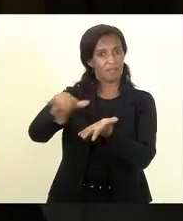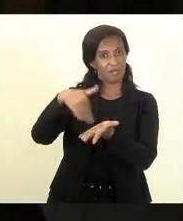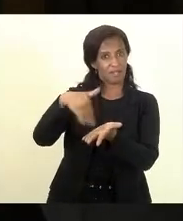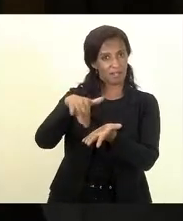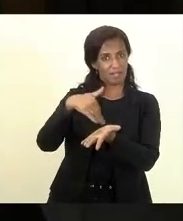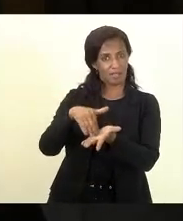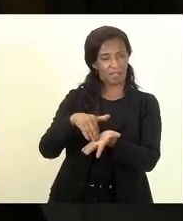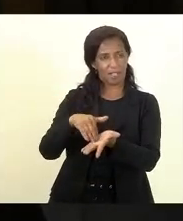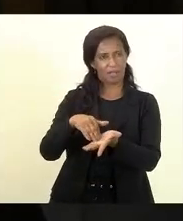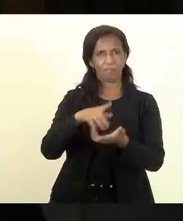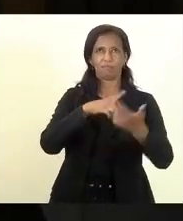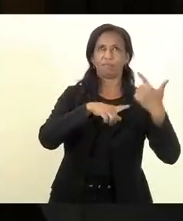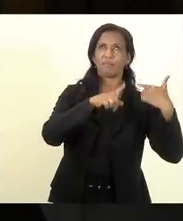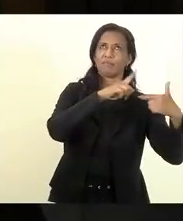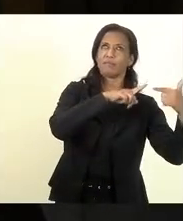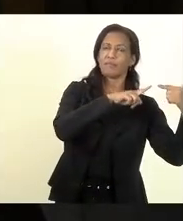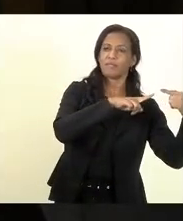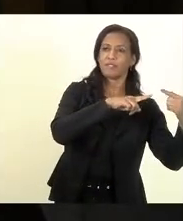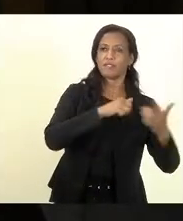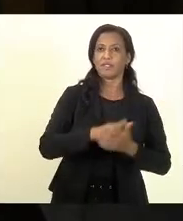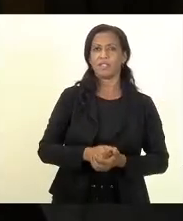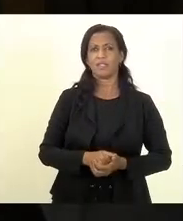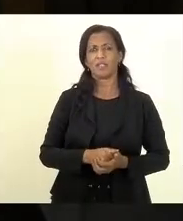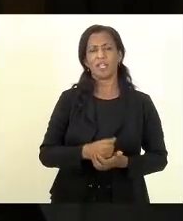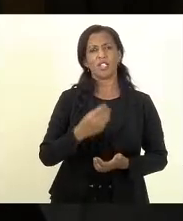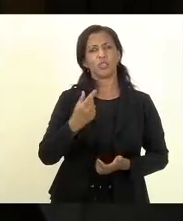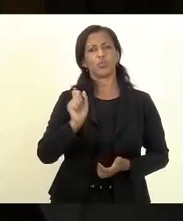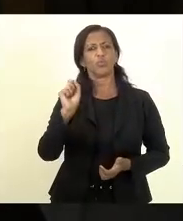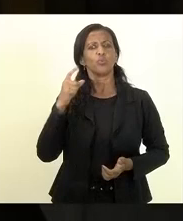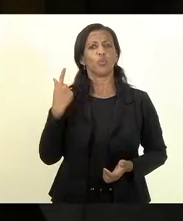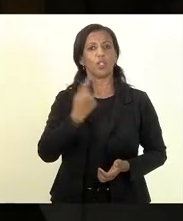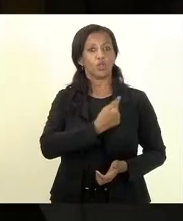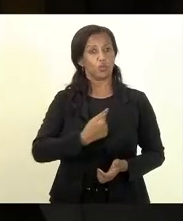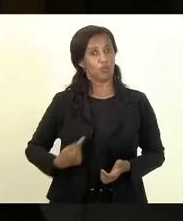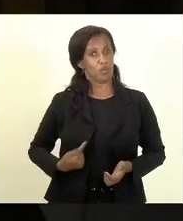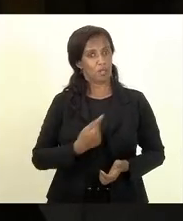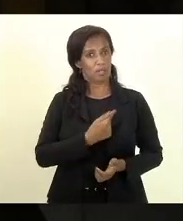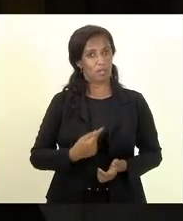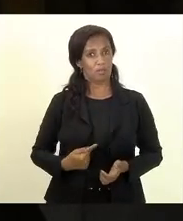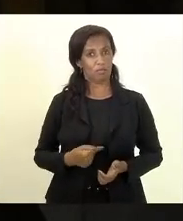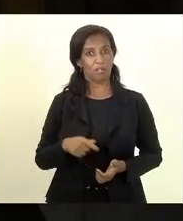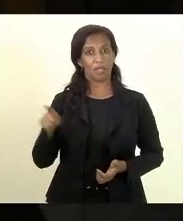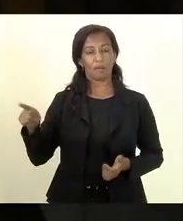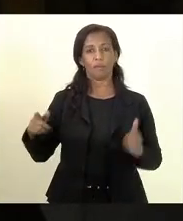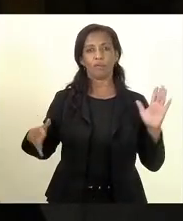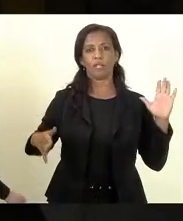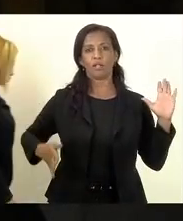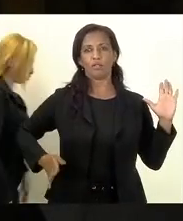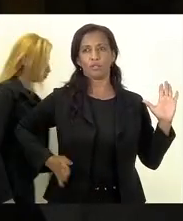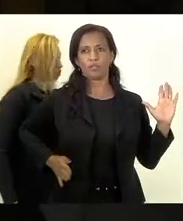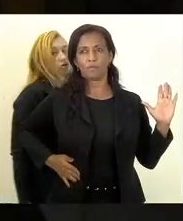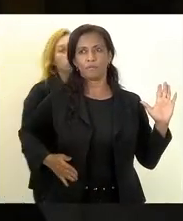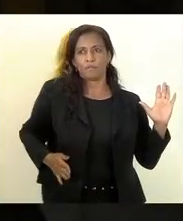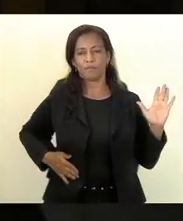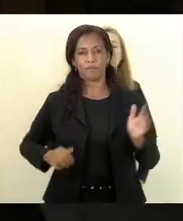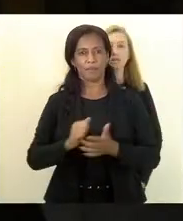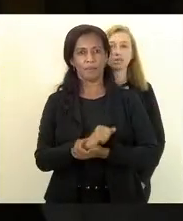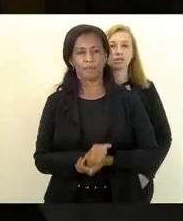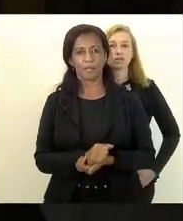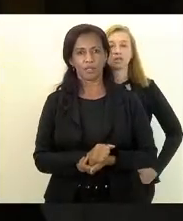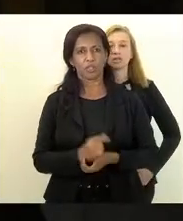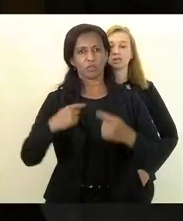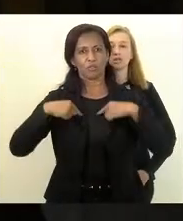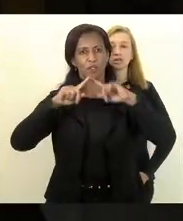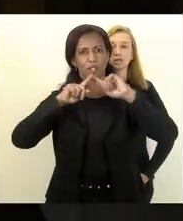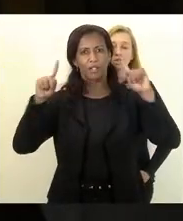desde a época do ex-governador Witzel. E o Witzel esse bandido, a qual eu tive o prazer de denunciá-lo